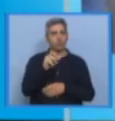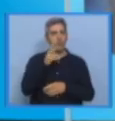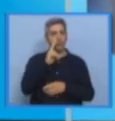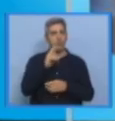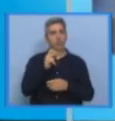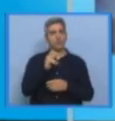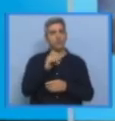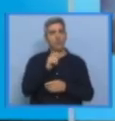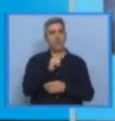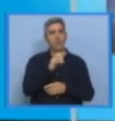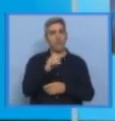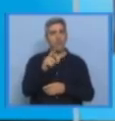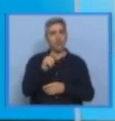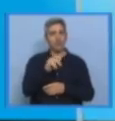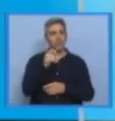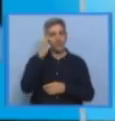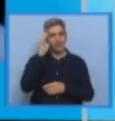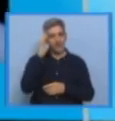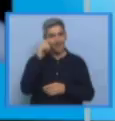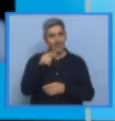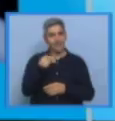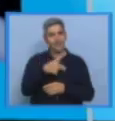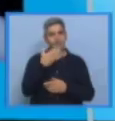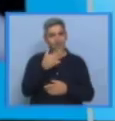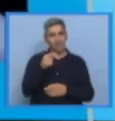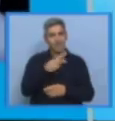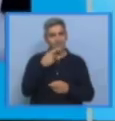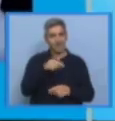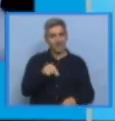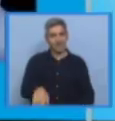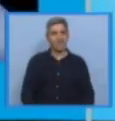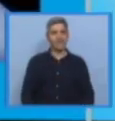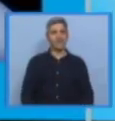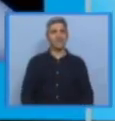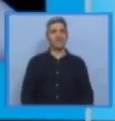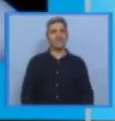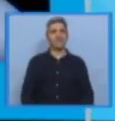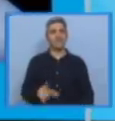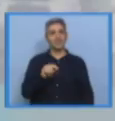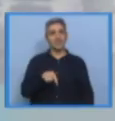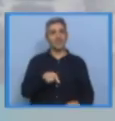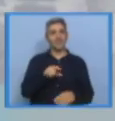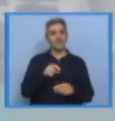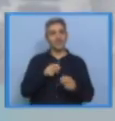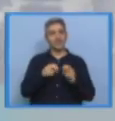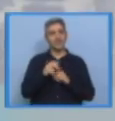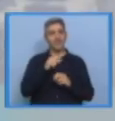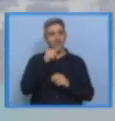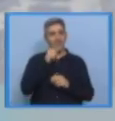Eclésia. Olá, boa tarde. Obrigado por estares aqui na agência Eclésia uma vez mais, não é? Como se também não fosse meio, não é? Algo